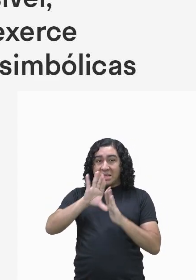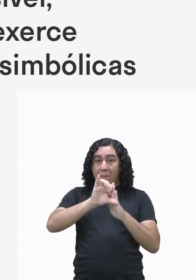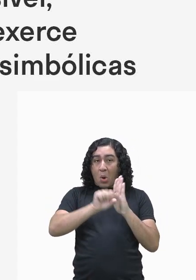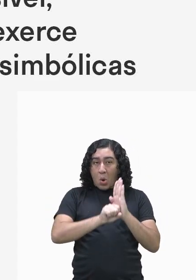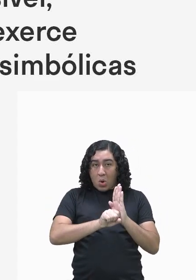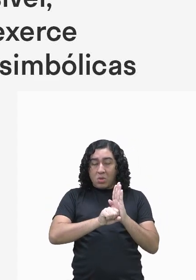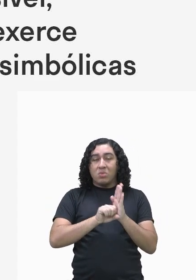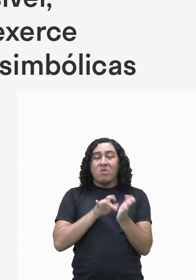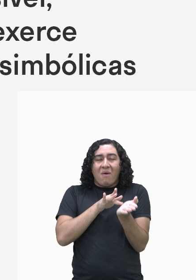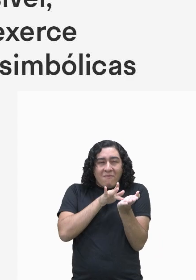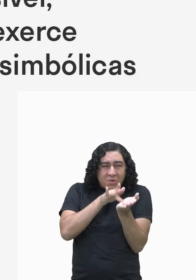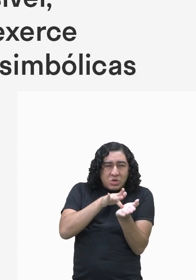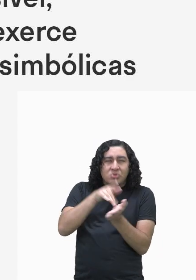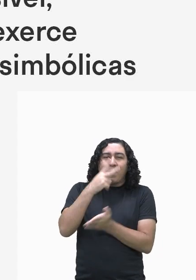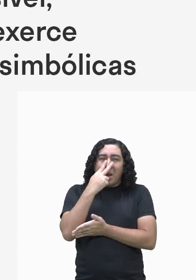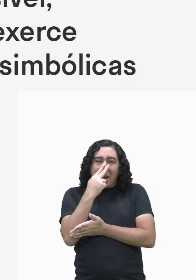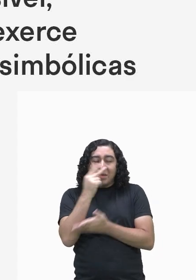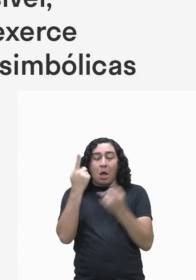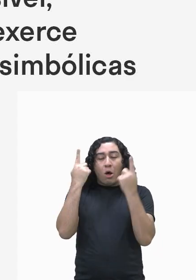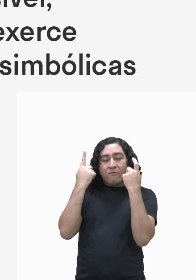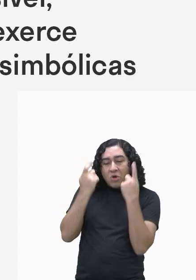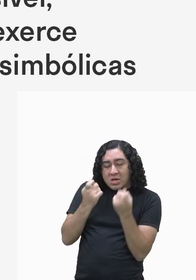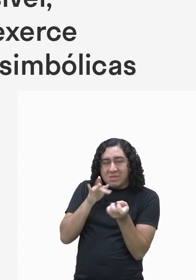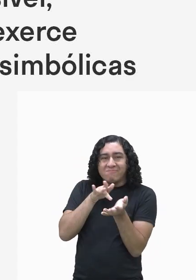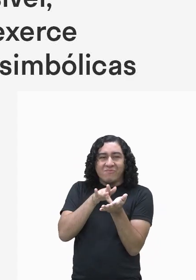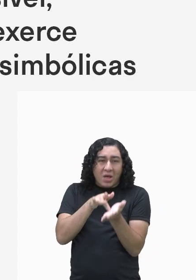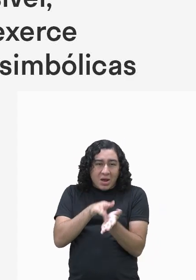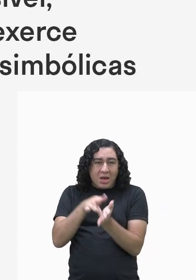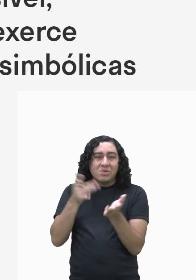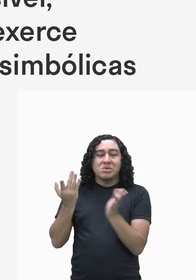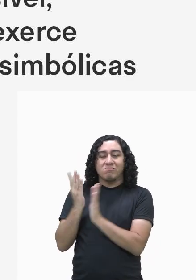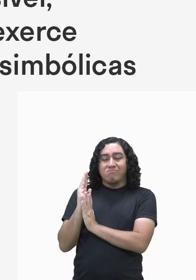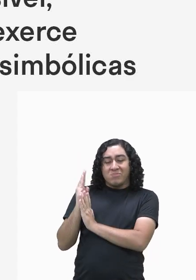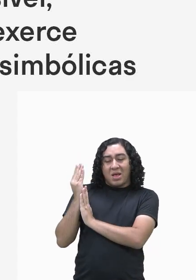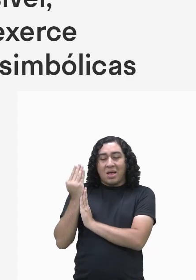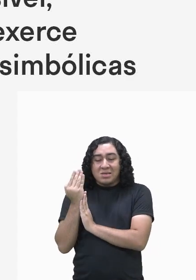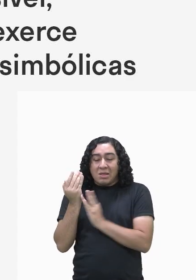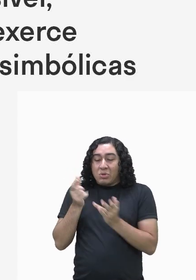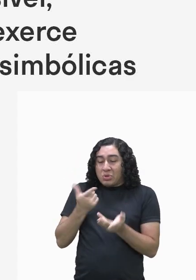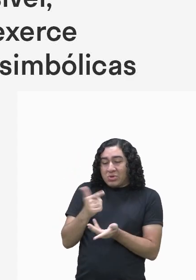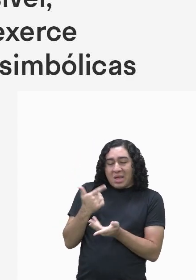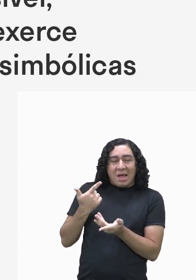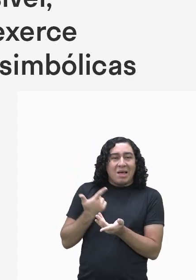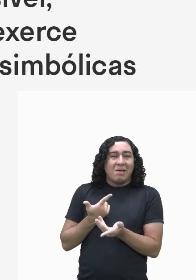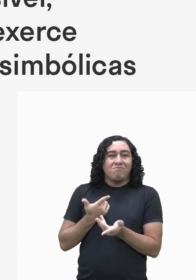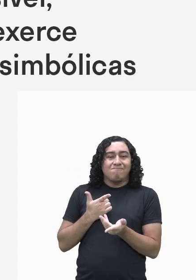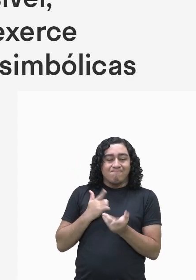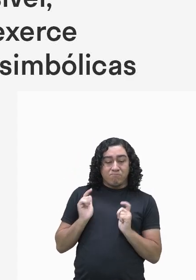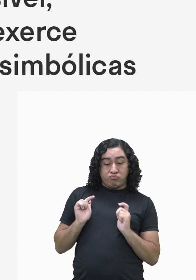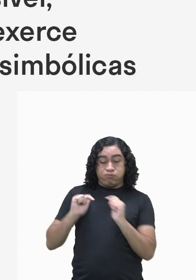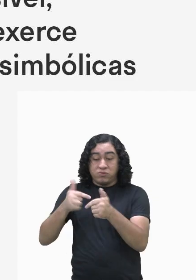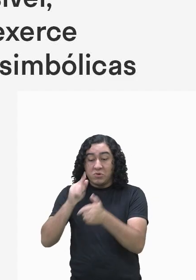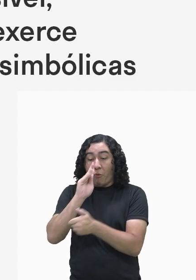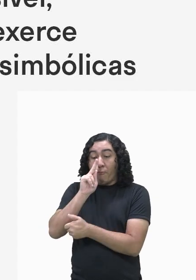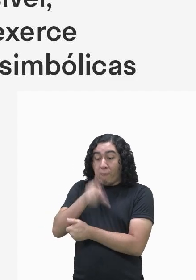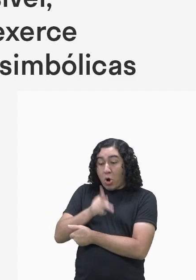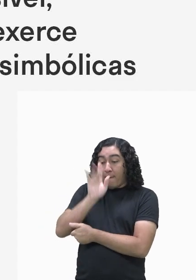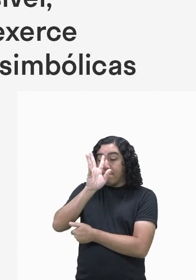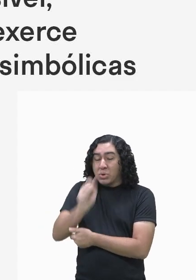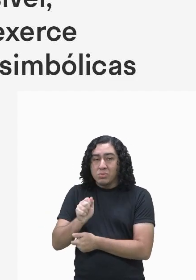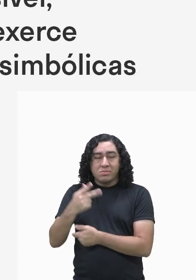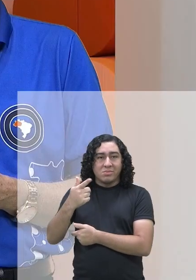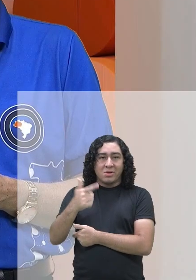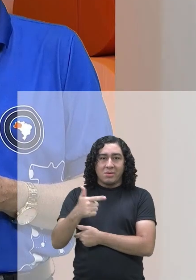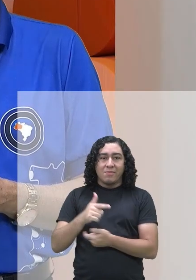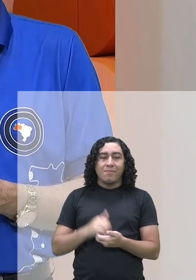uma violência suave, insensível, invisível às suas próprias vítimas.